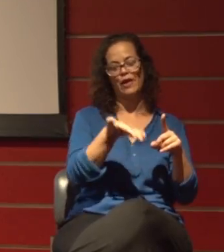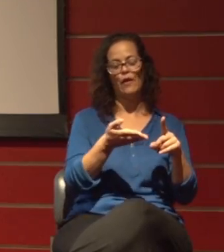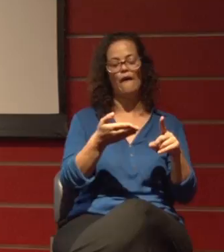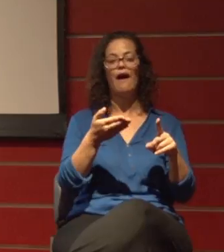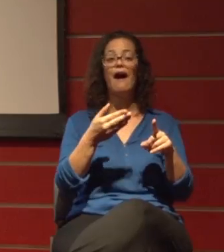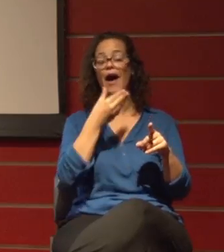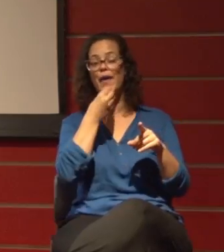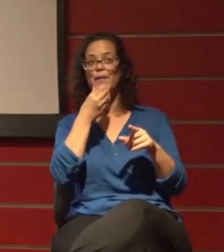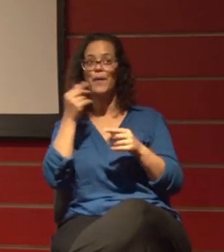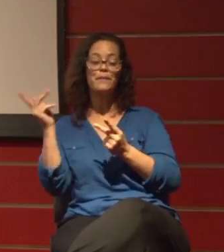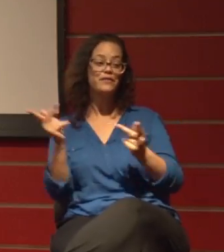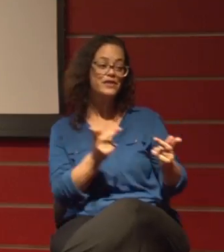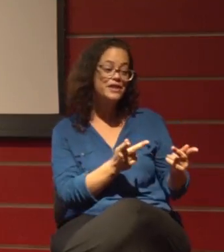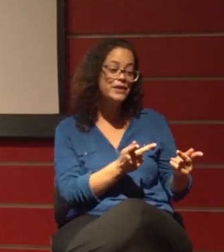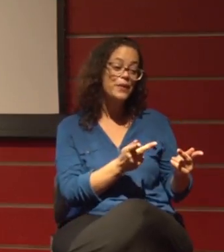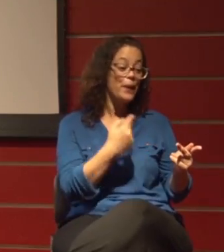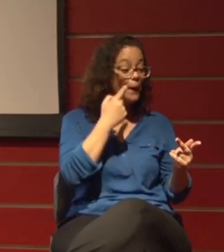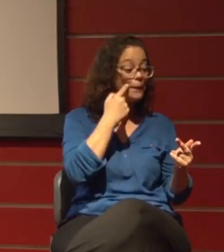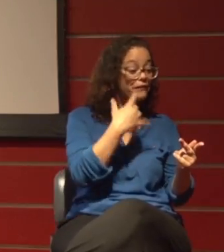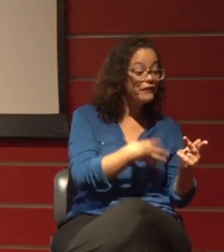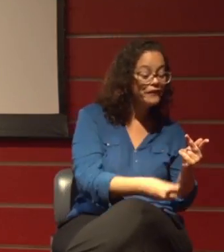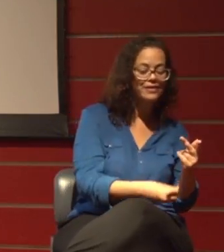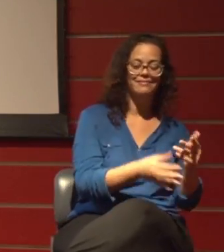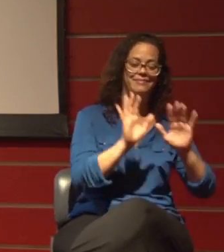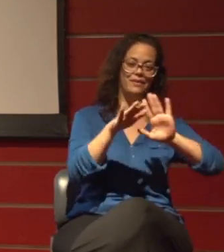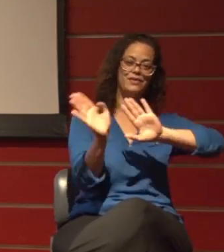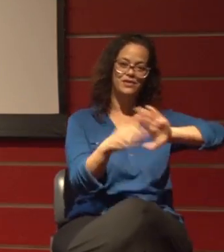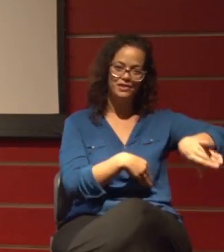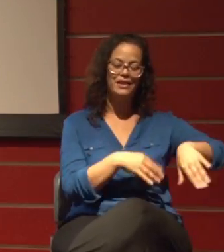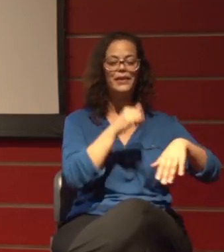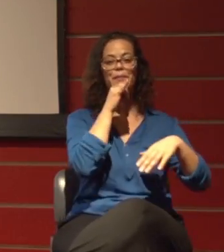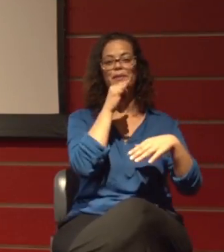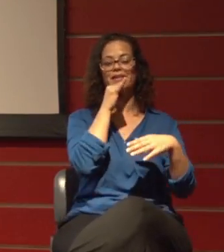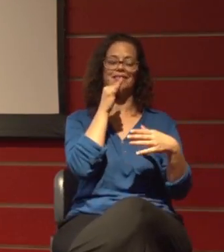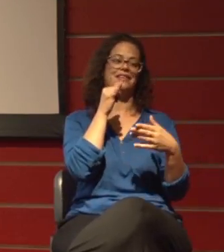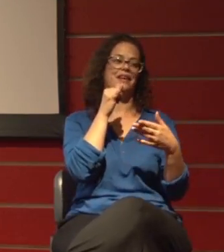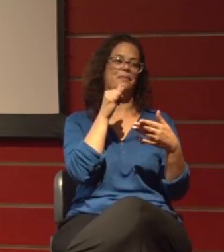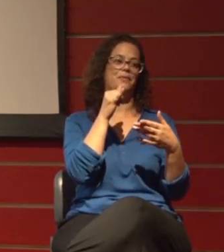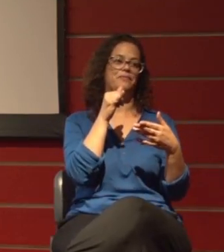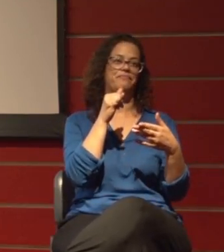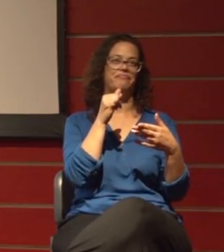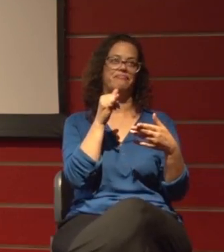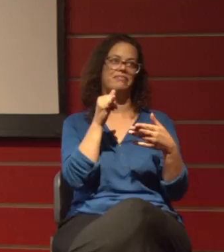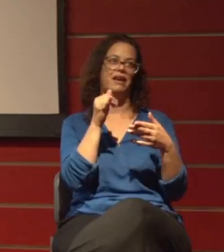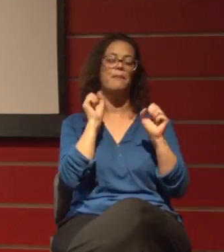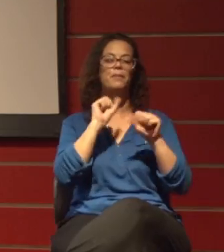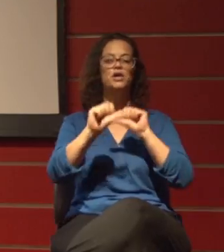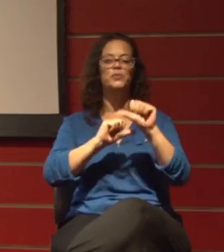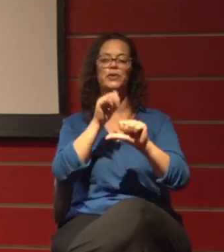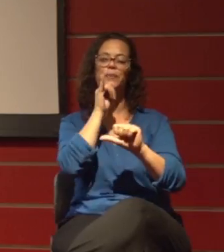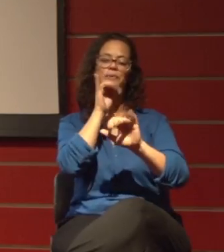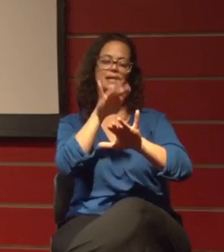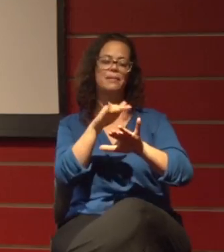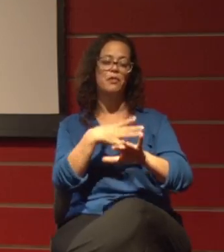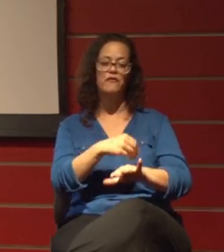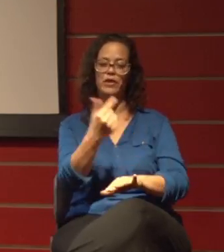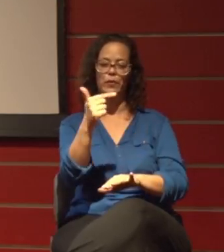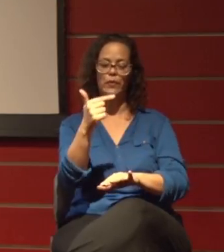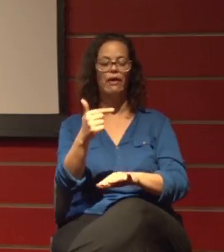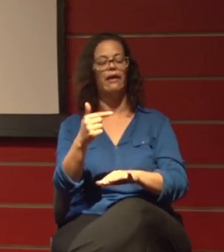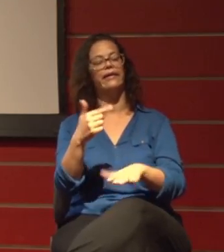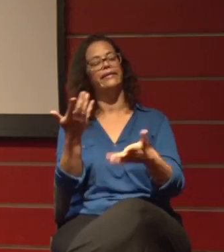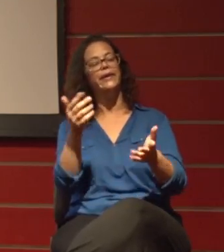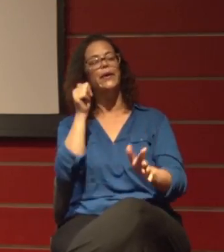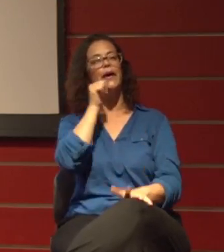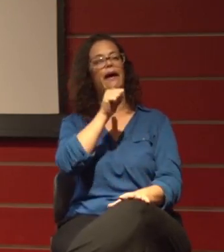eh levar o carro dela que ele pegar o carro dela que ele levou o mecânico entendeu sei lá né você muda quando